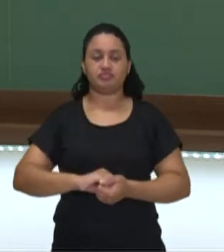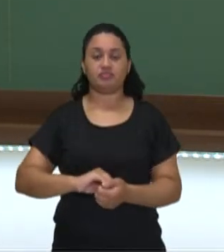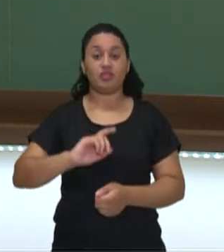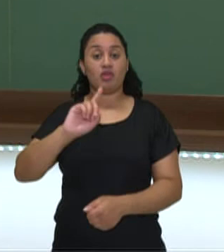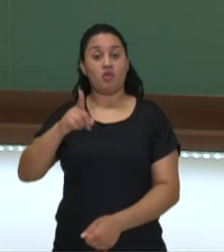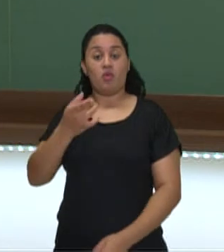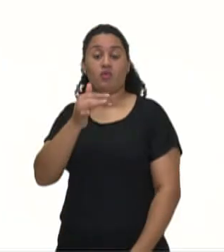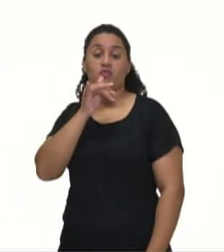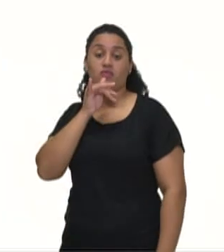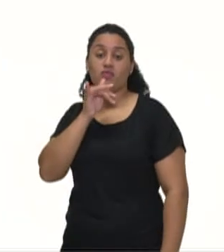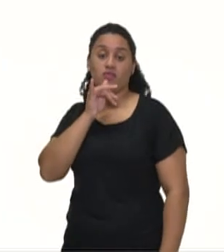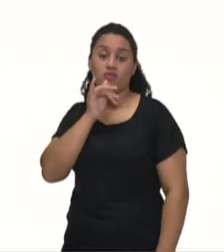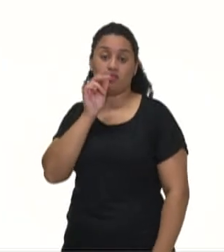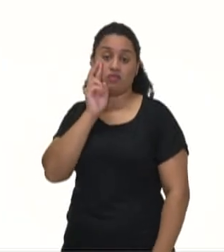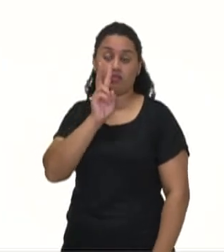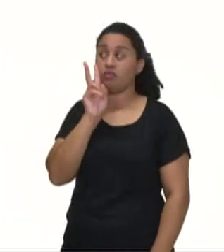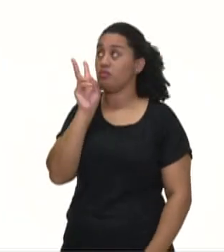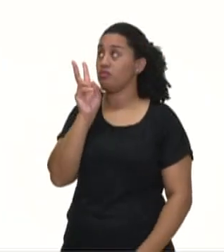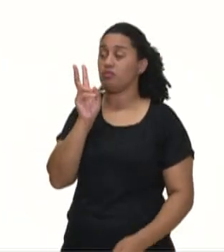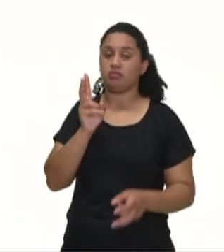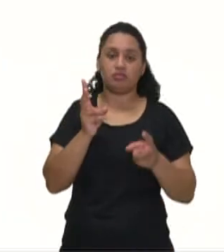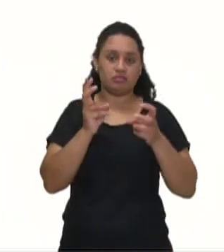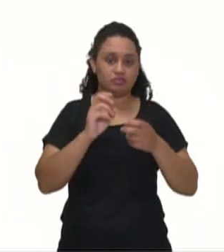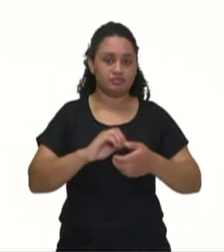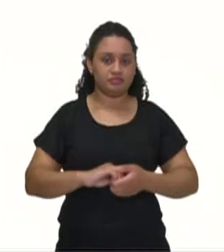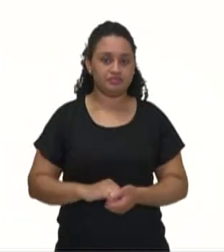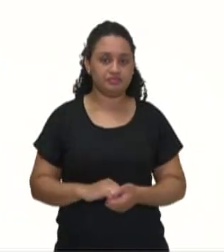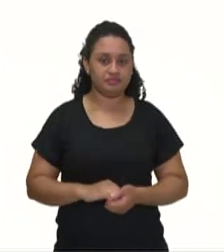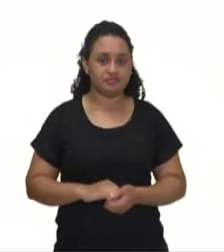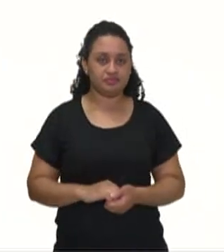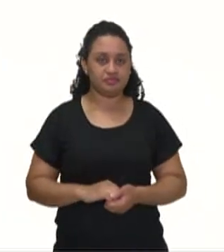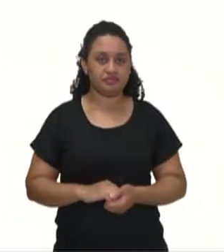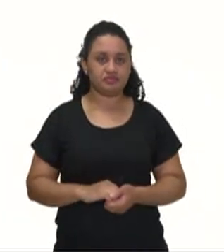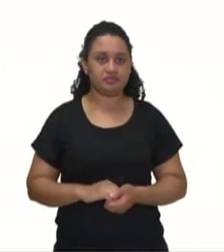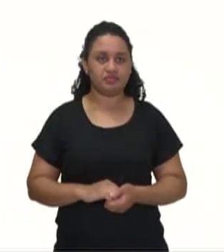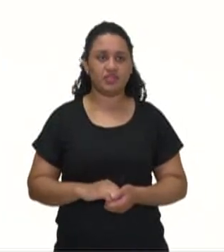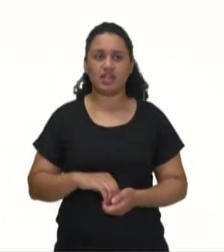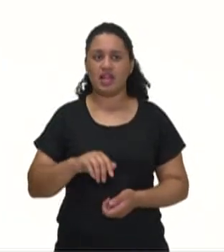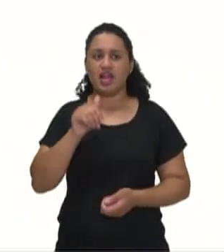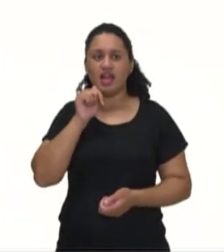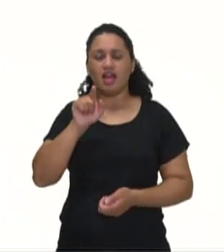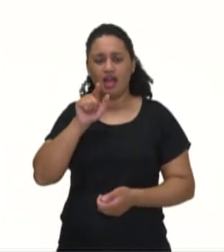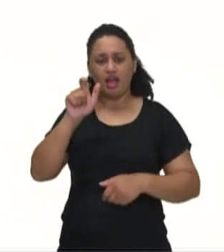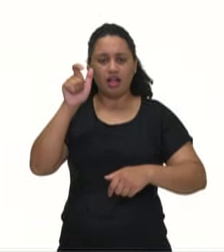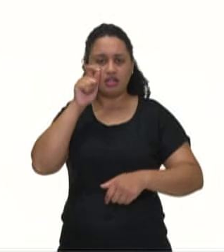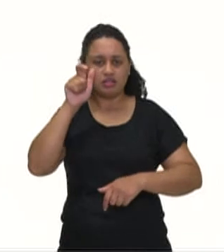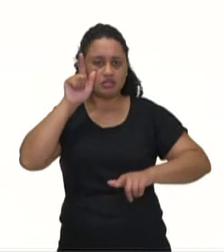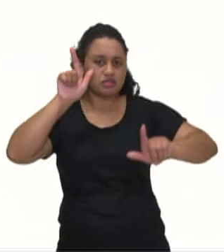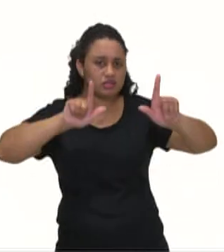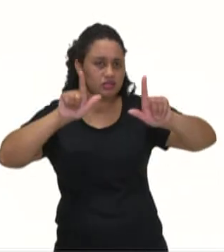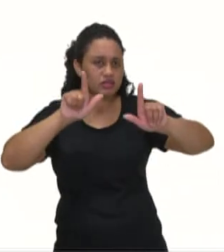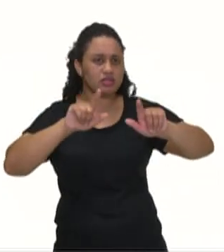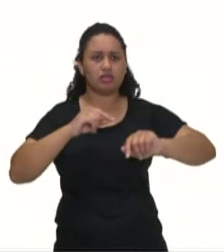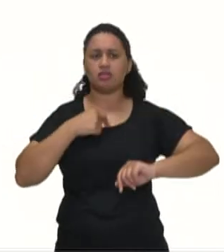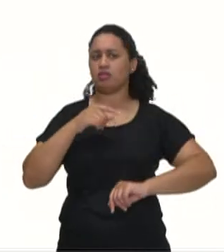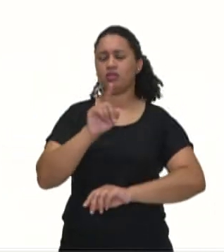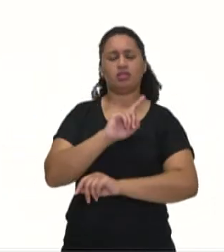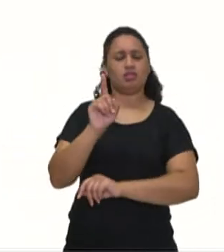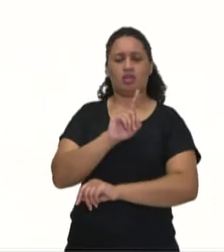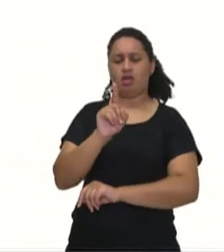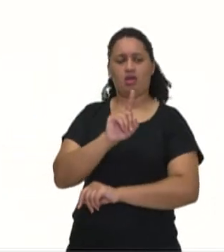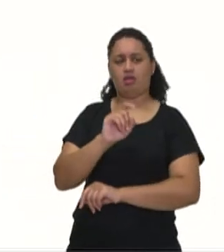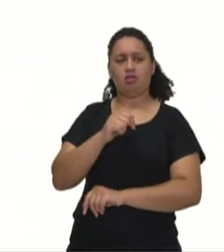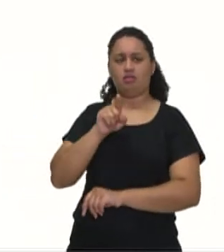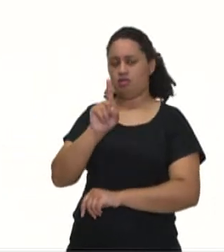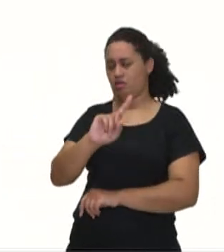Outro exemplo. Is she watching TV? No, she isn't. Não, ela não está assistindo a TV. She is playing soccer.